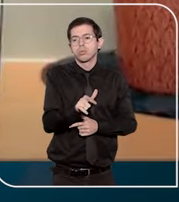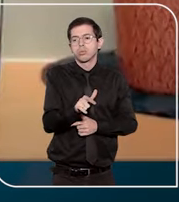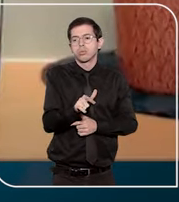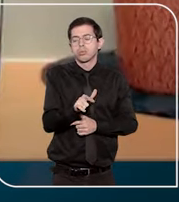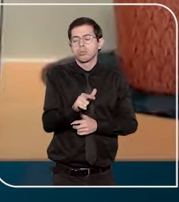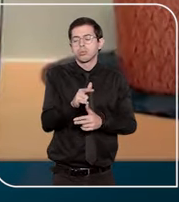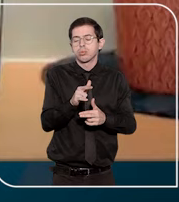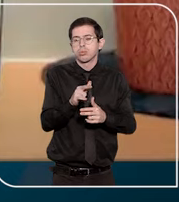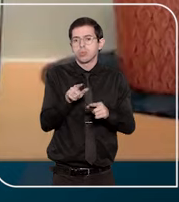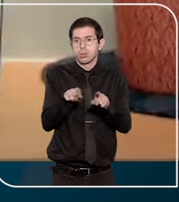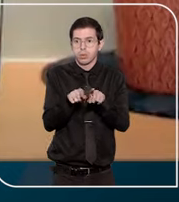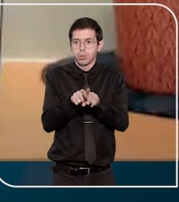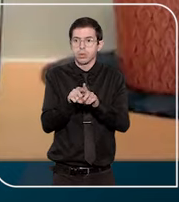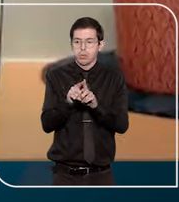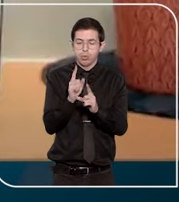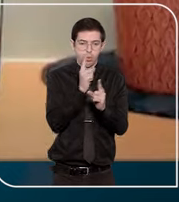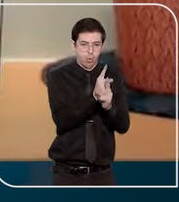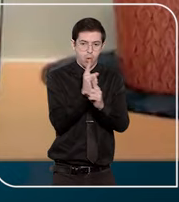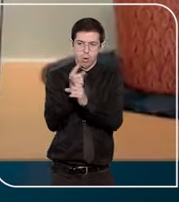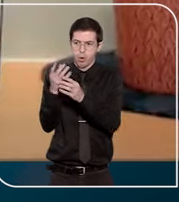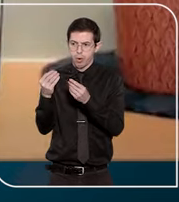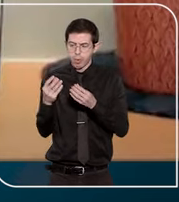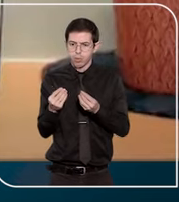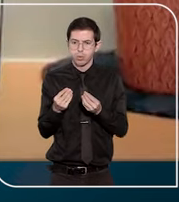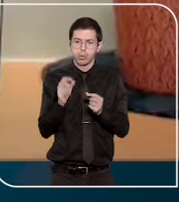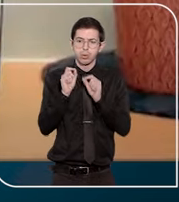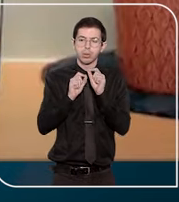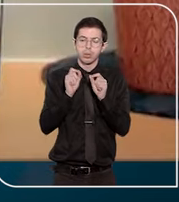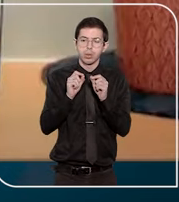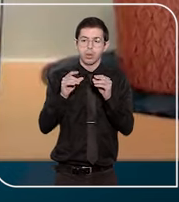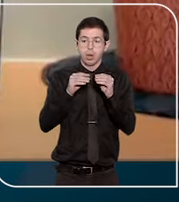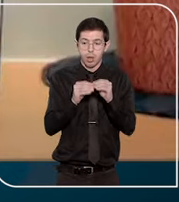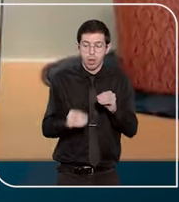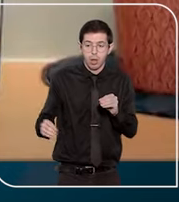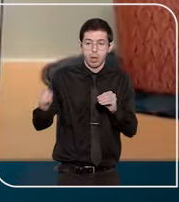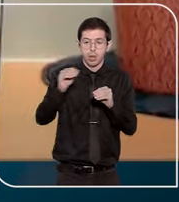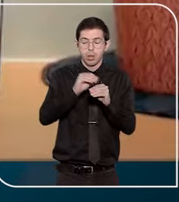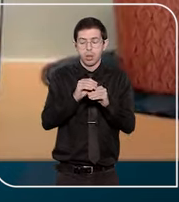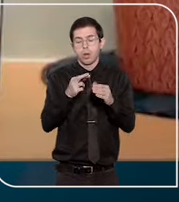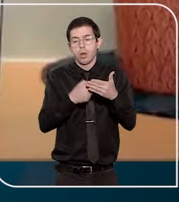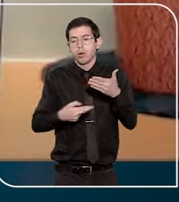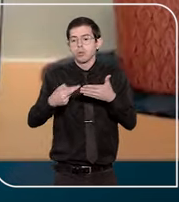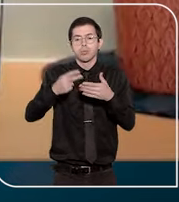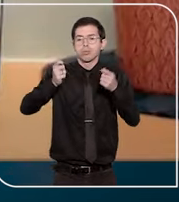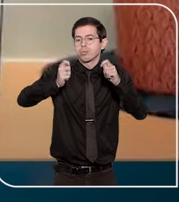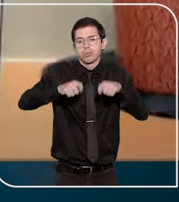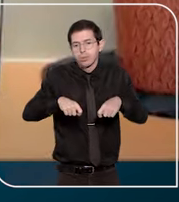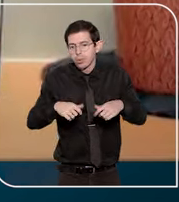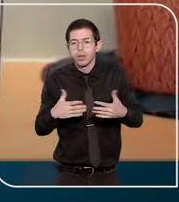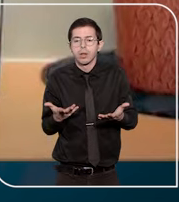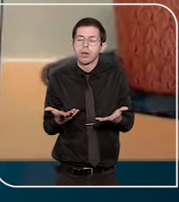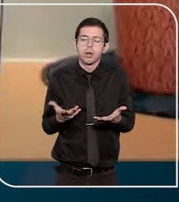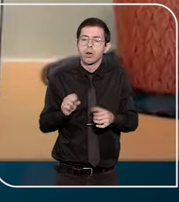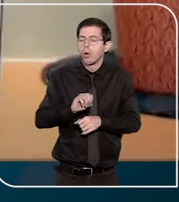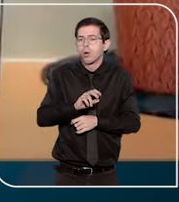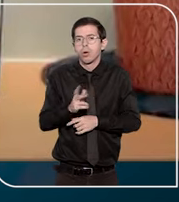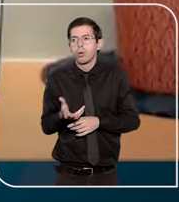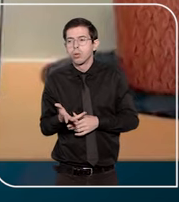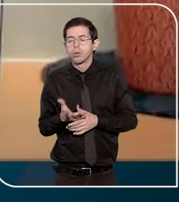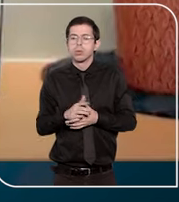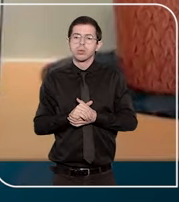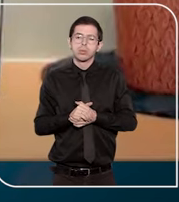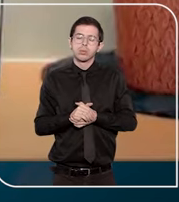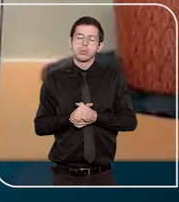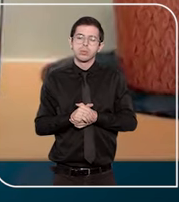Situação que a gente vê muito comum, uma interposição de recurso incabível, ou então, quando